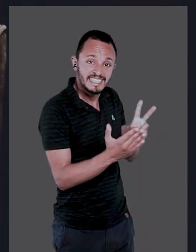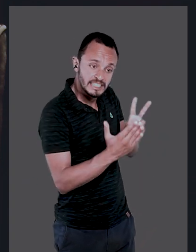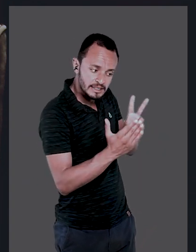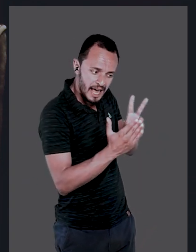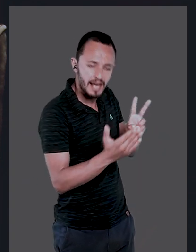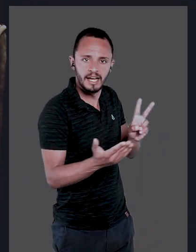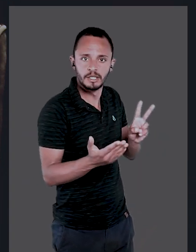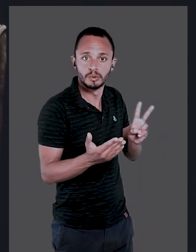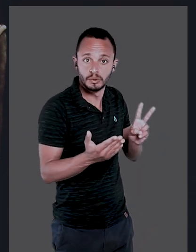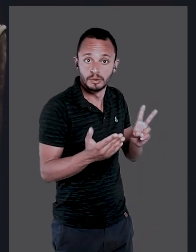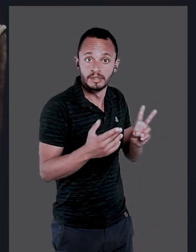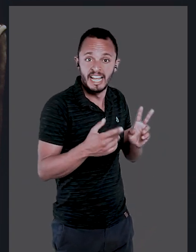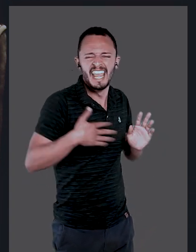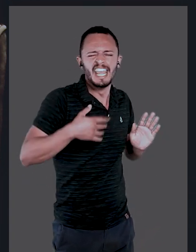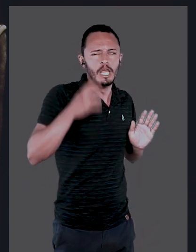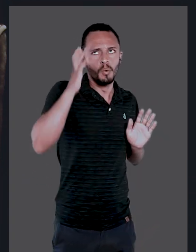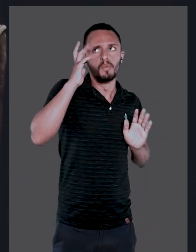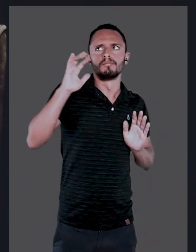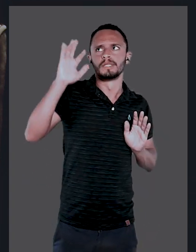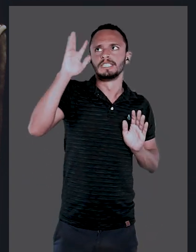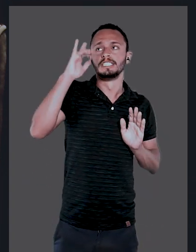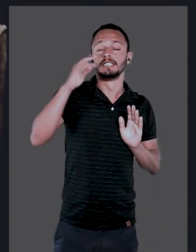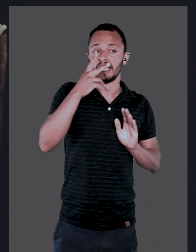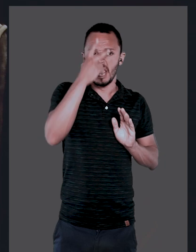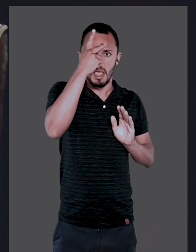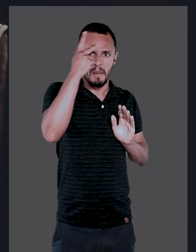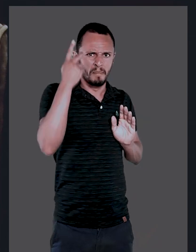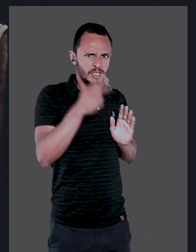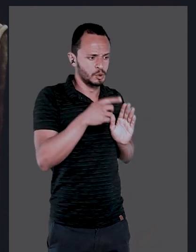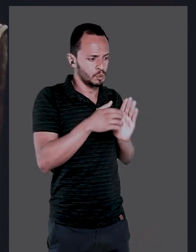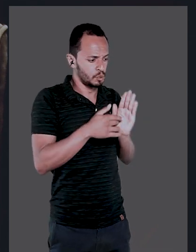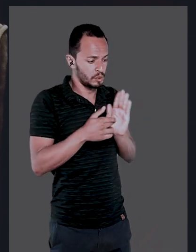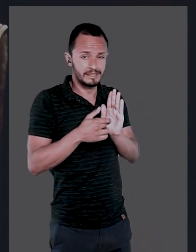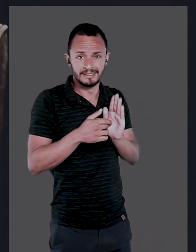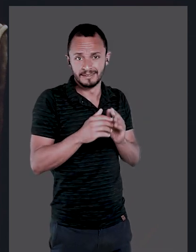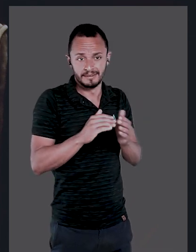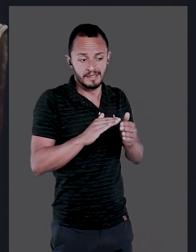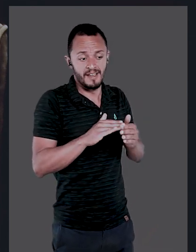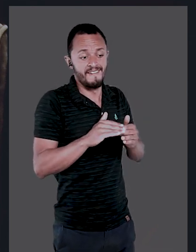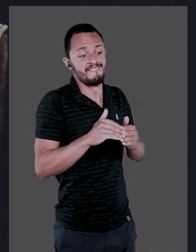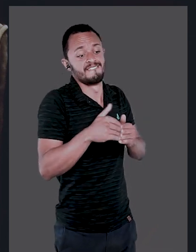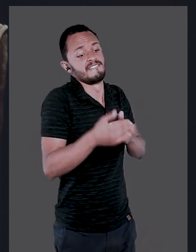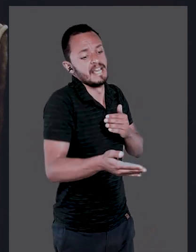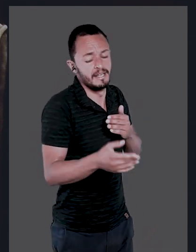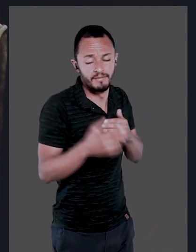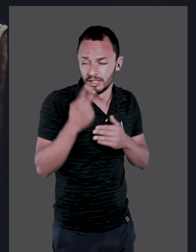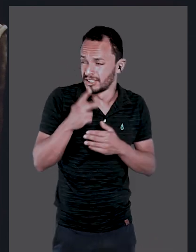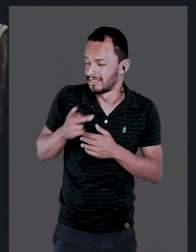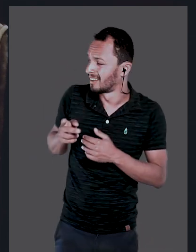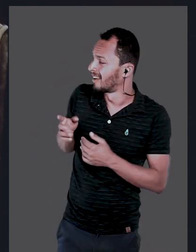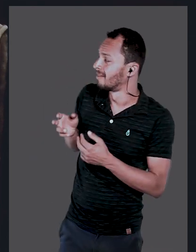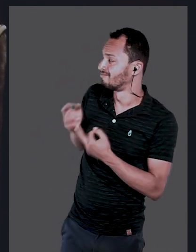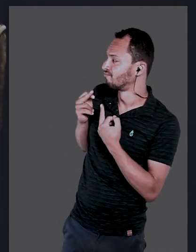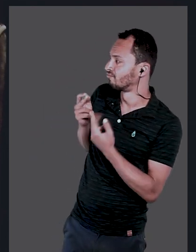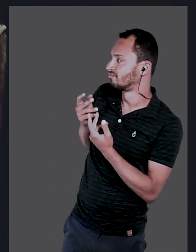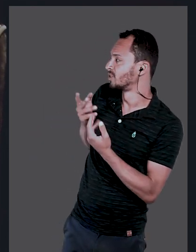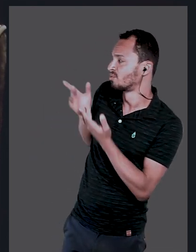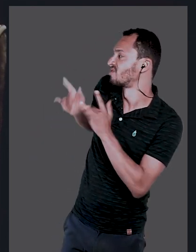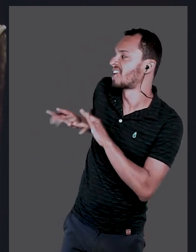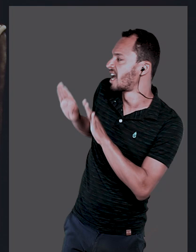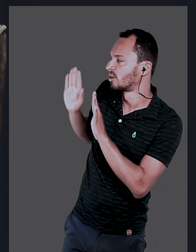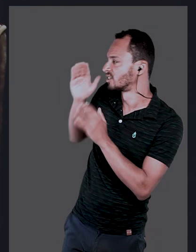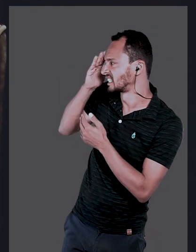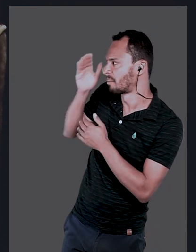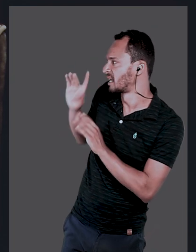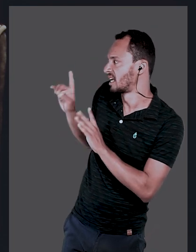português, eu sabia que, à partida, ia fechar a porta, muita gente ia ficar do lado de fora sem